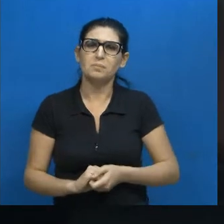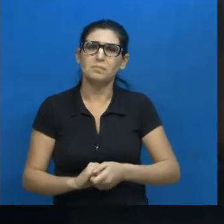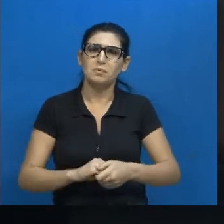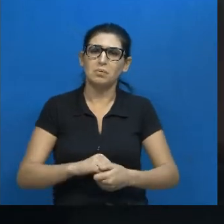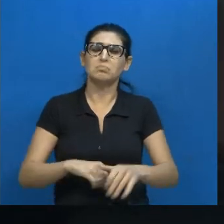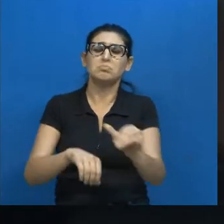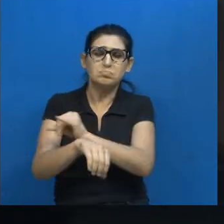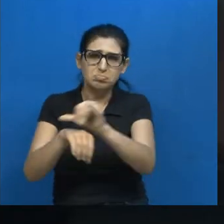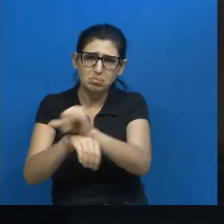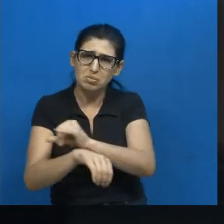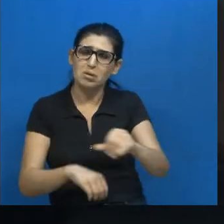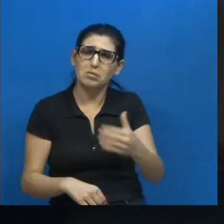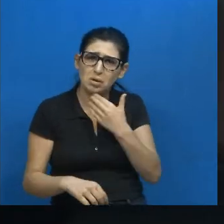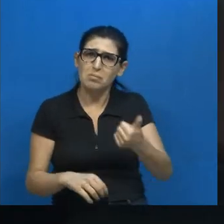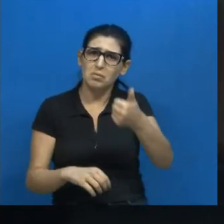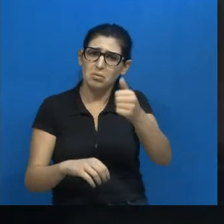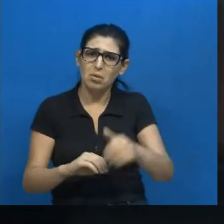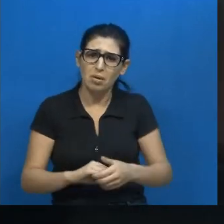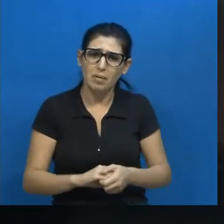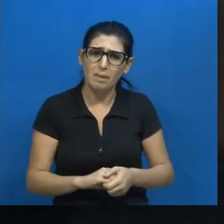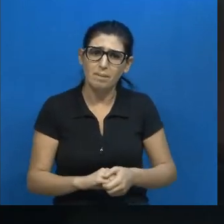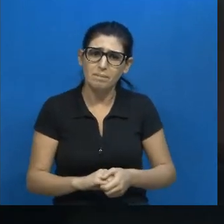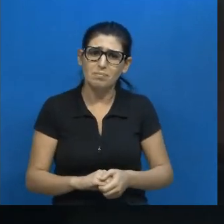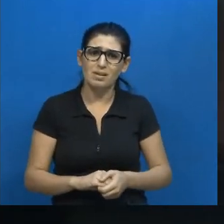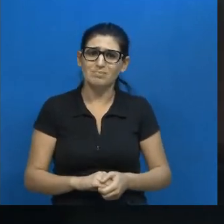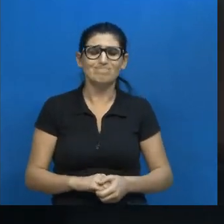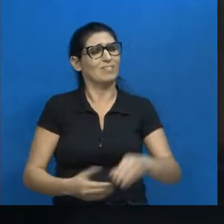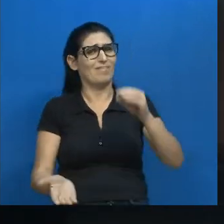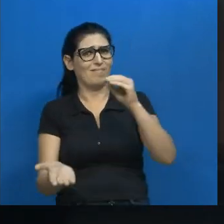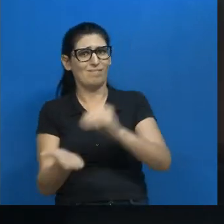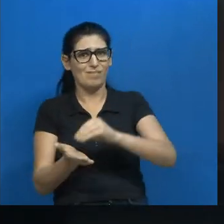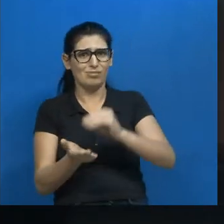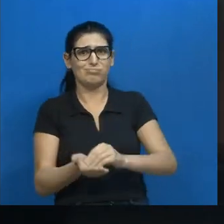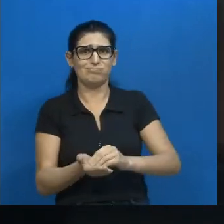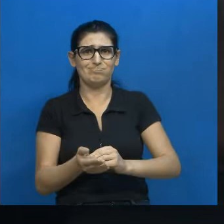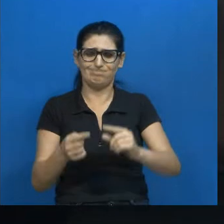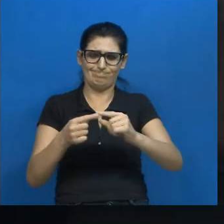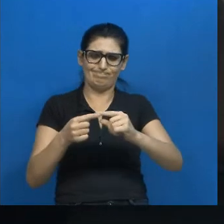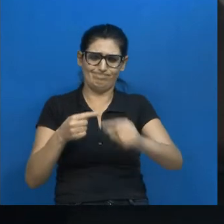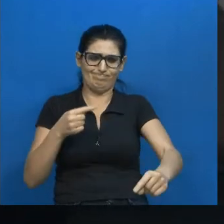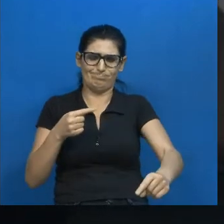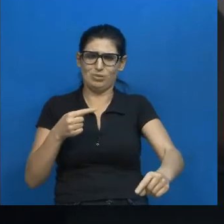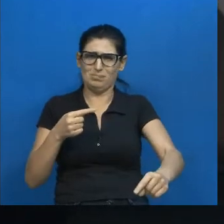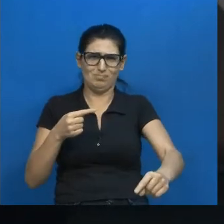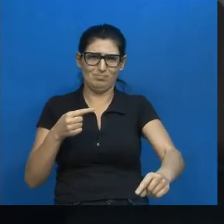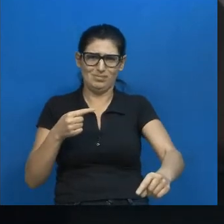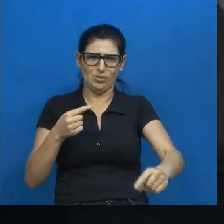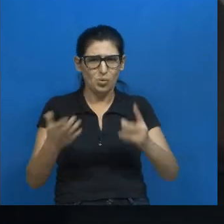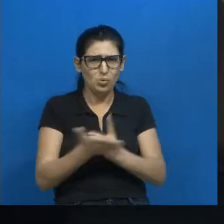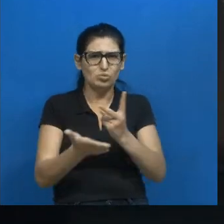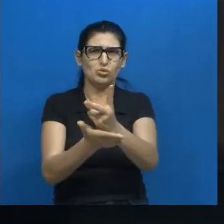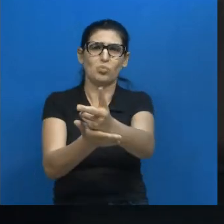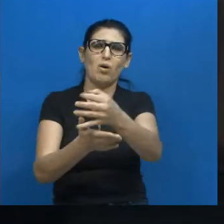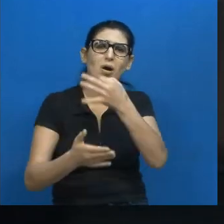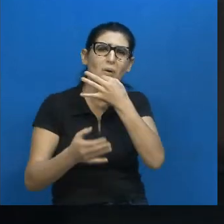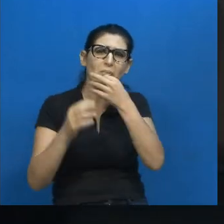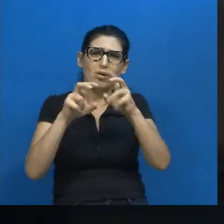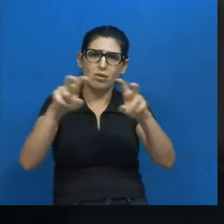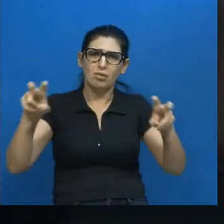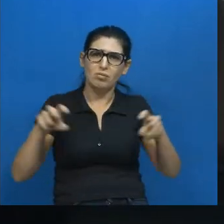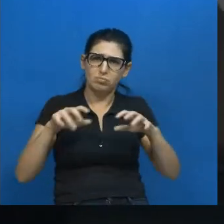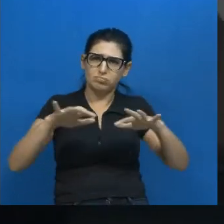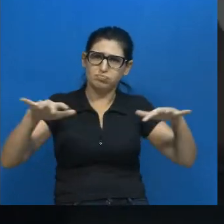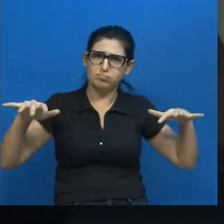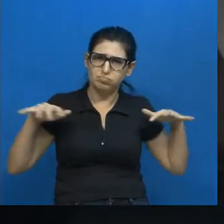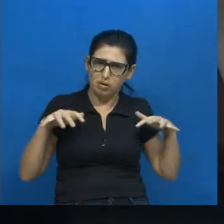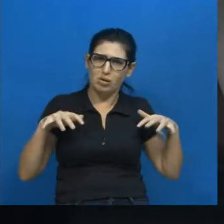nesse município, uma ilegal legitimidade popular, solicitamos a suspensão da audiência pública para a retomada